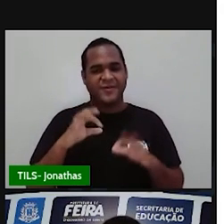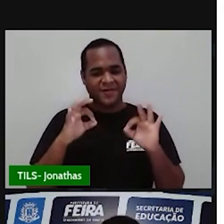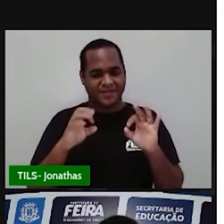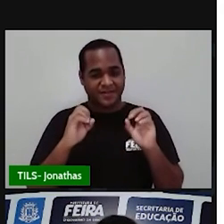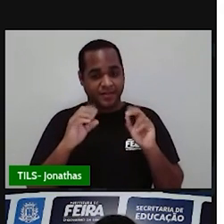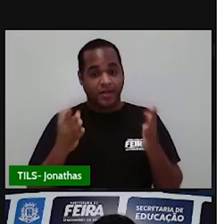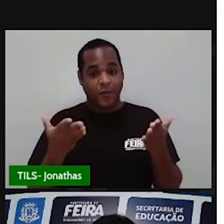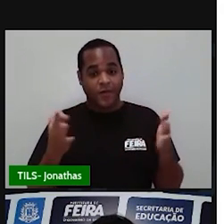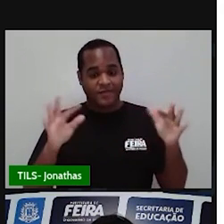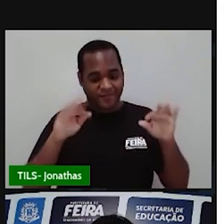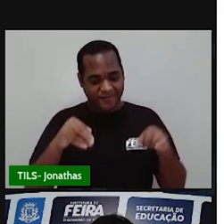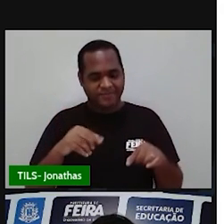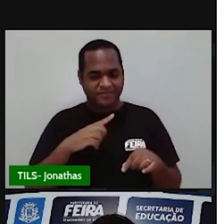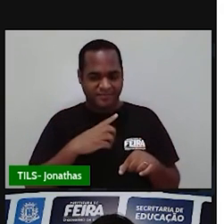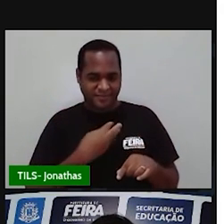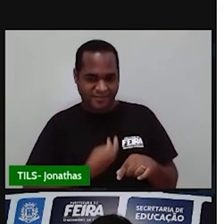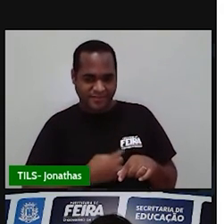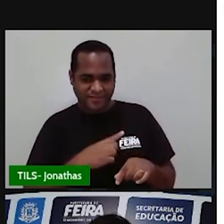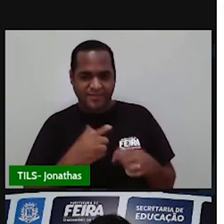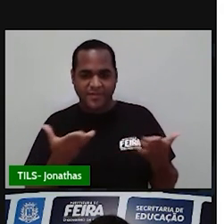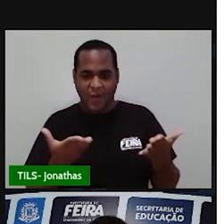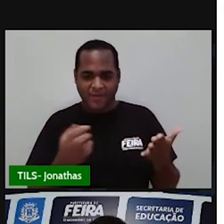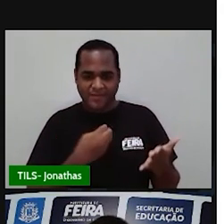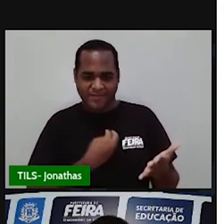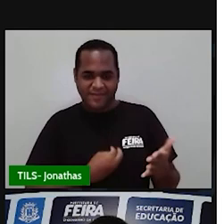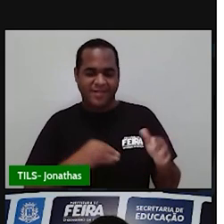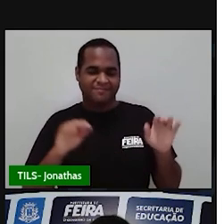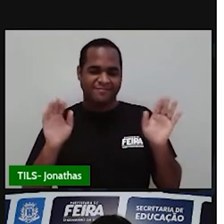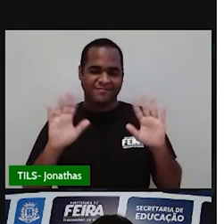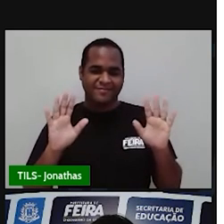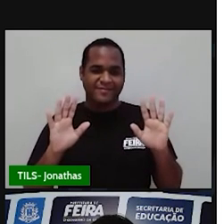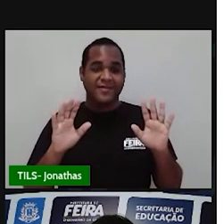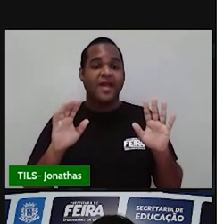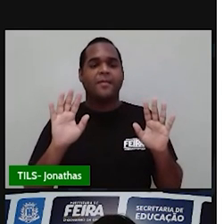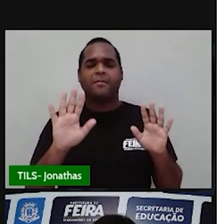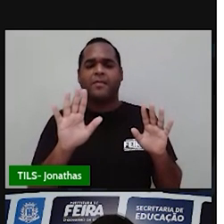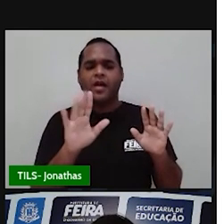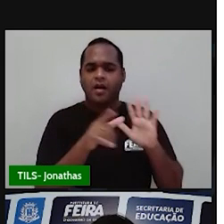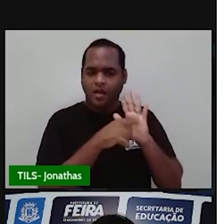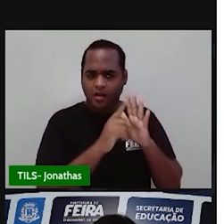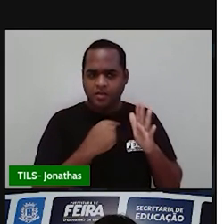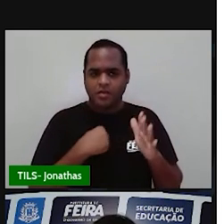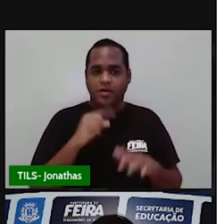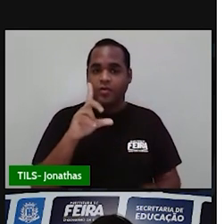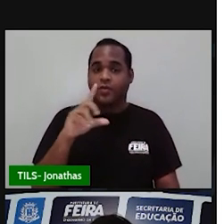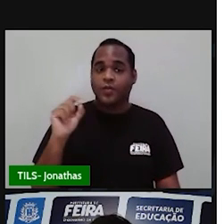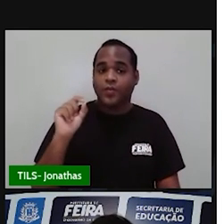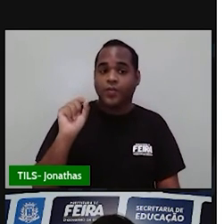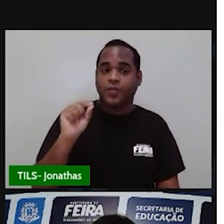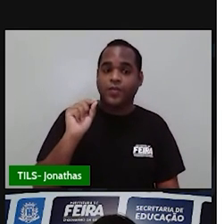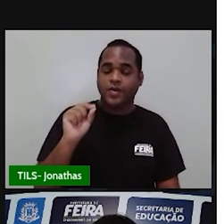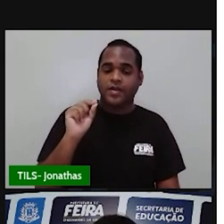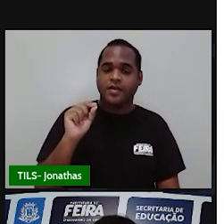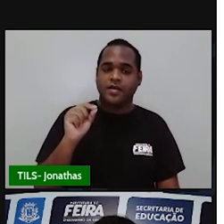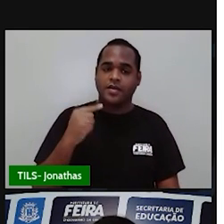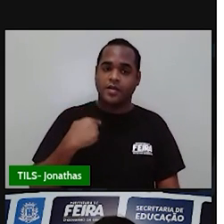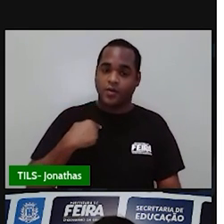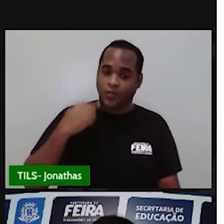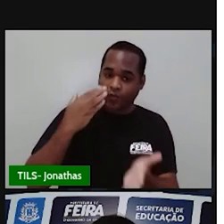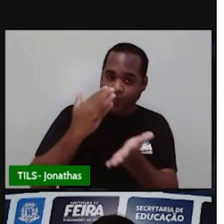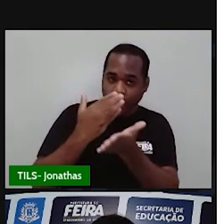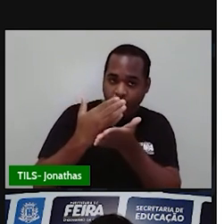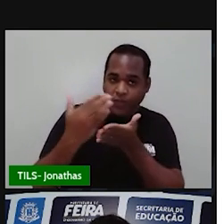aí. A gente vai ficar por aqui. Desde já, até a próxima, tá? Mas a gente vai se despedir dessa forma, ó. Eu